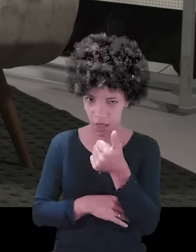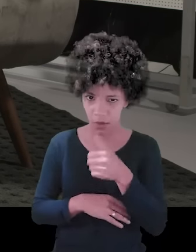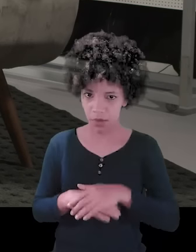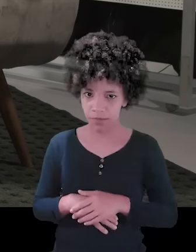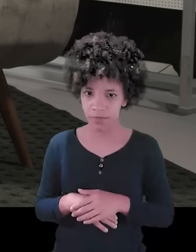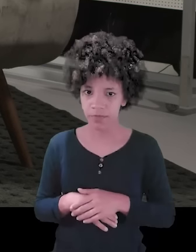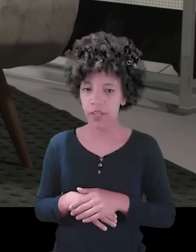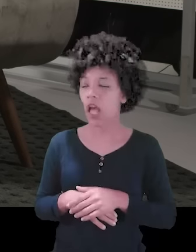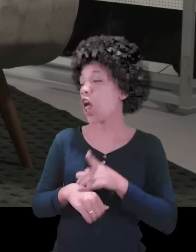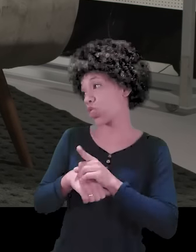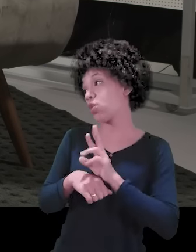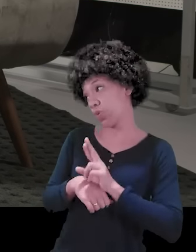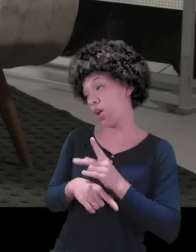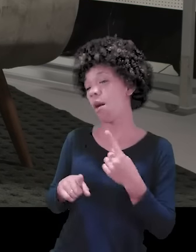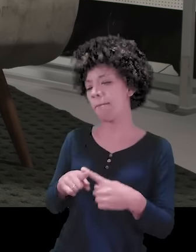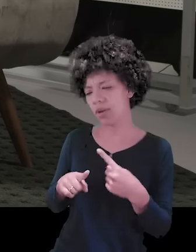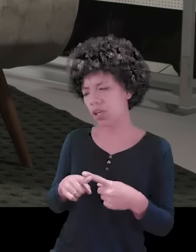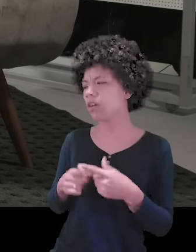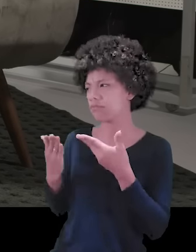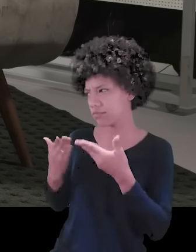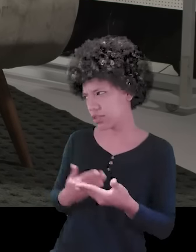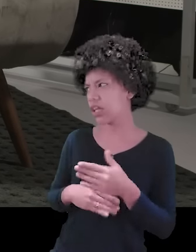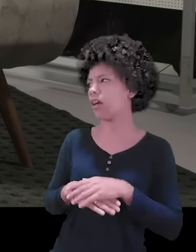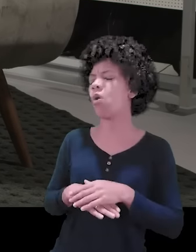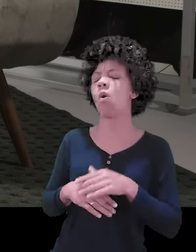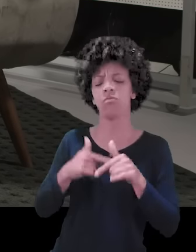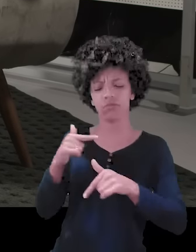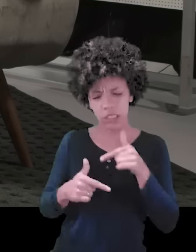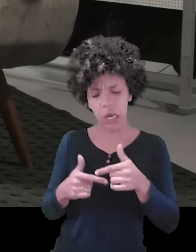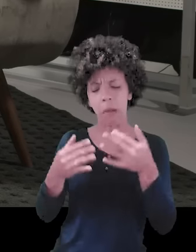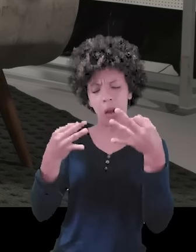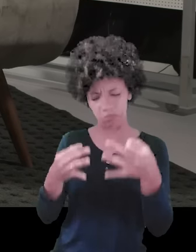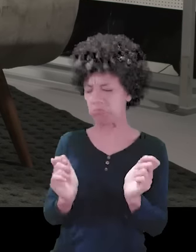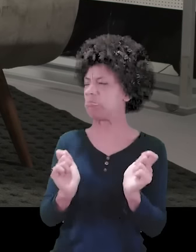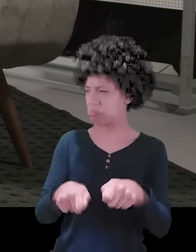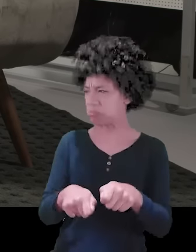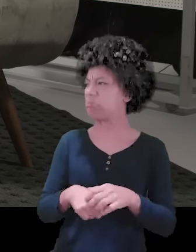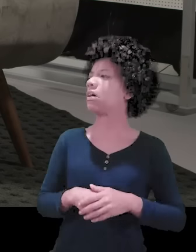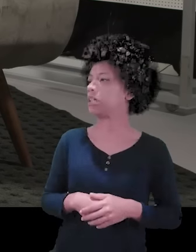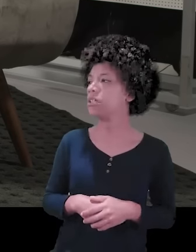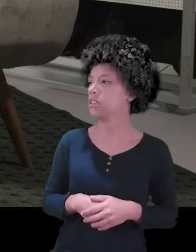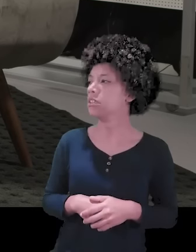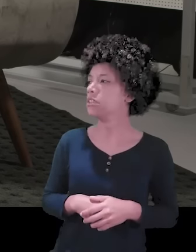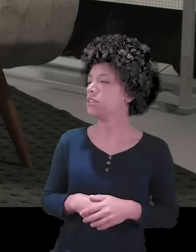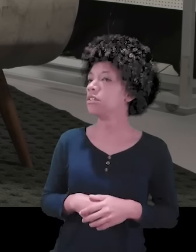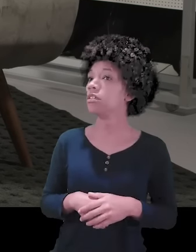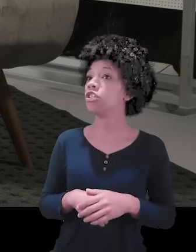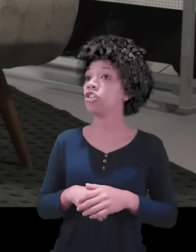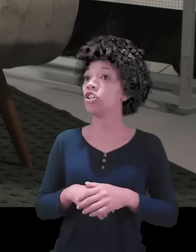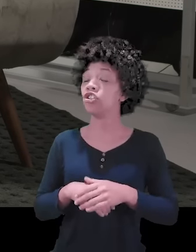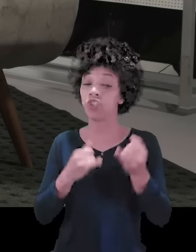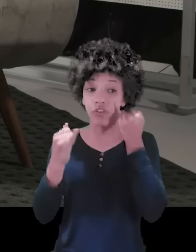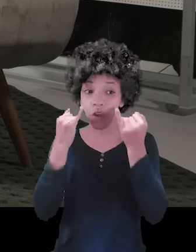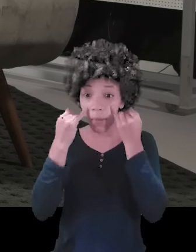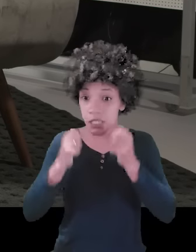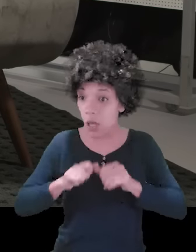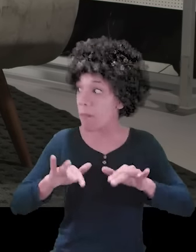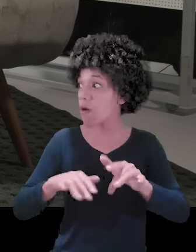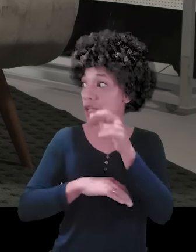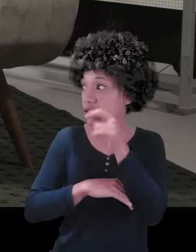Vou chamar de doutora porque você faz um trabalho muito competente em utilidade pública